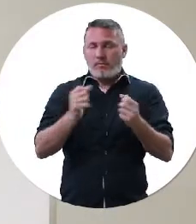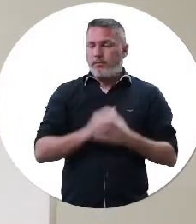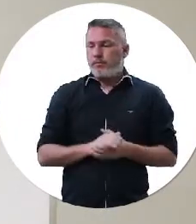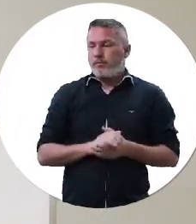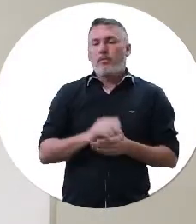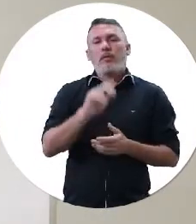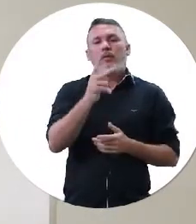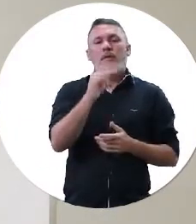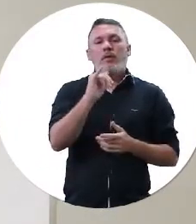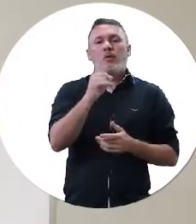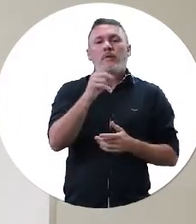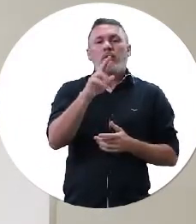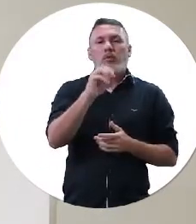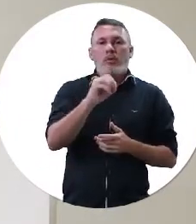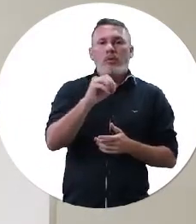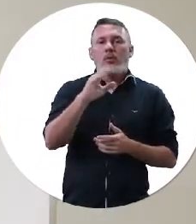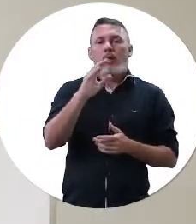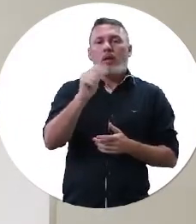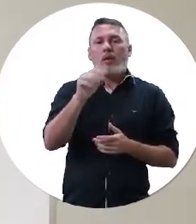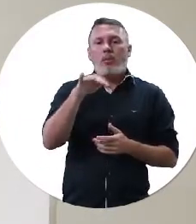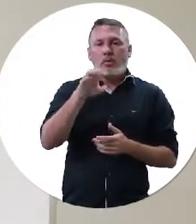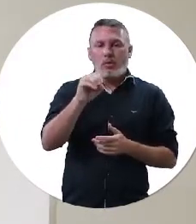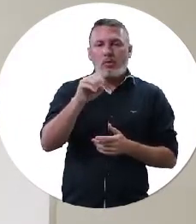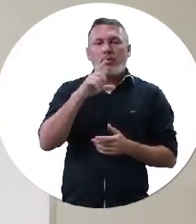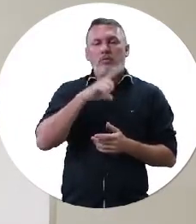carbonos, próprio.